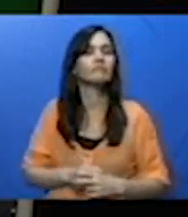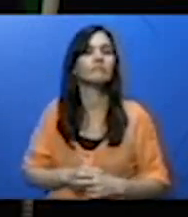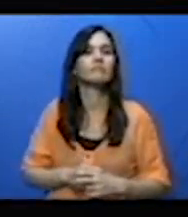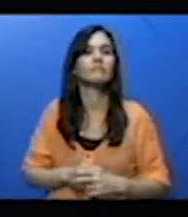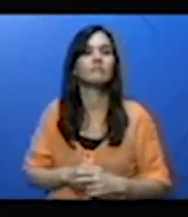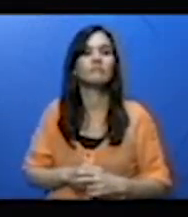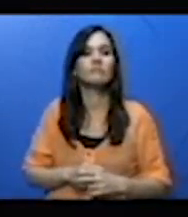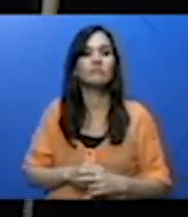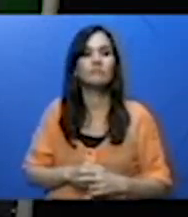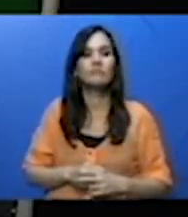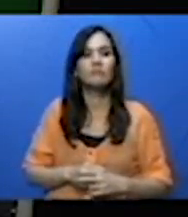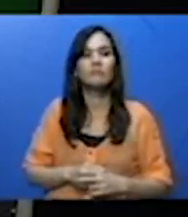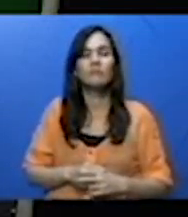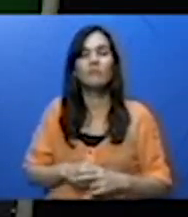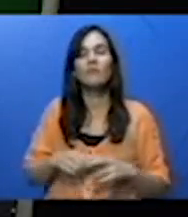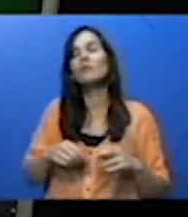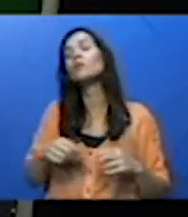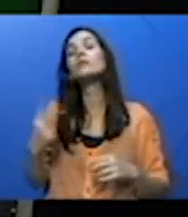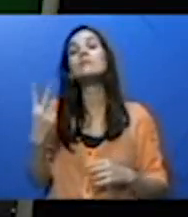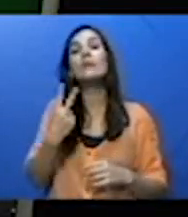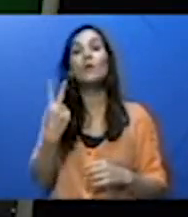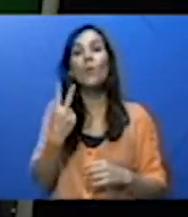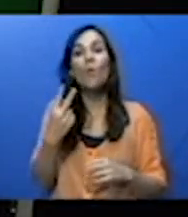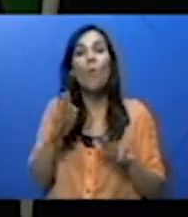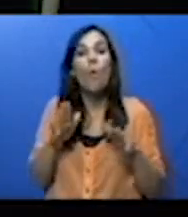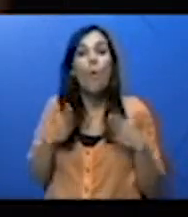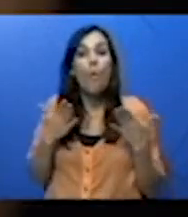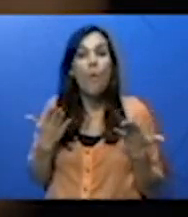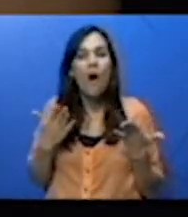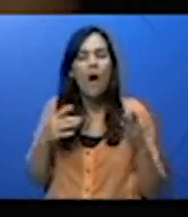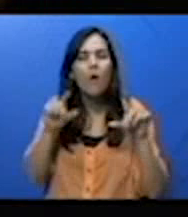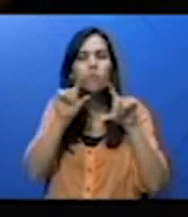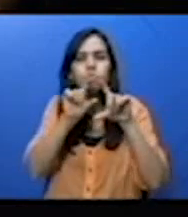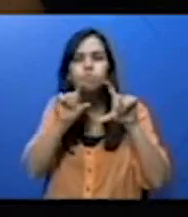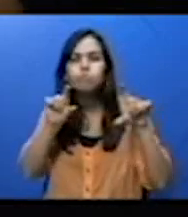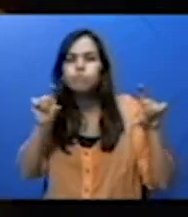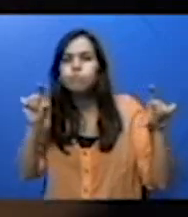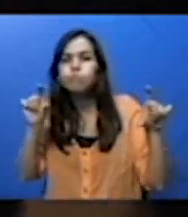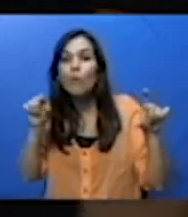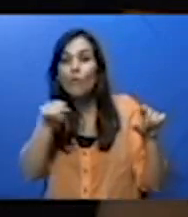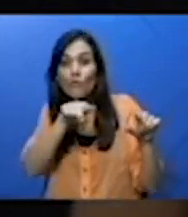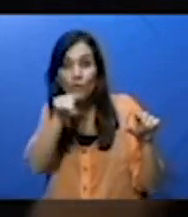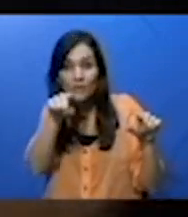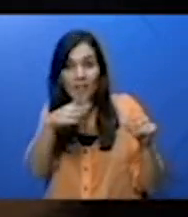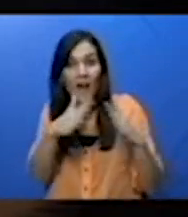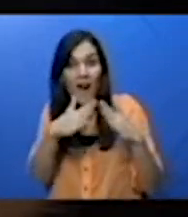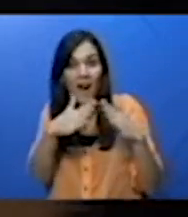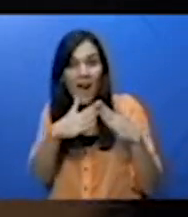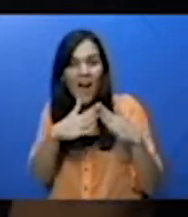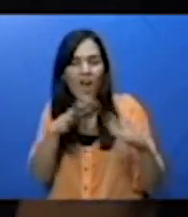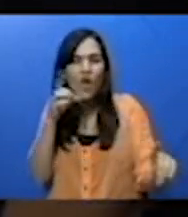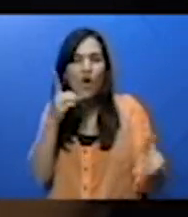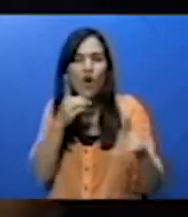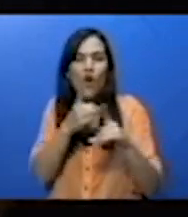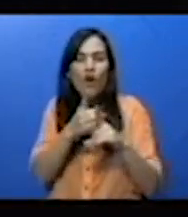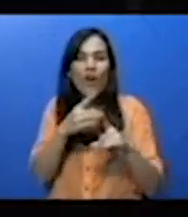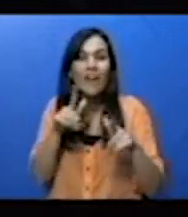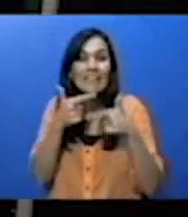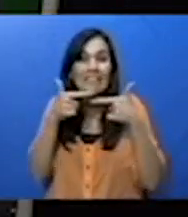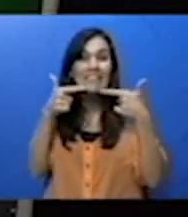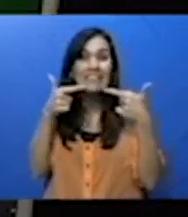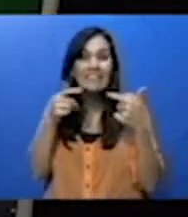mais atenção. E aí, me responde, qual trecho você em casa achou mais